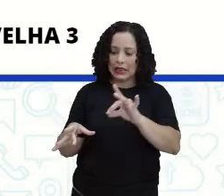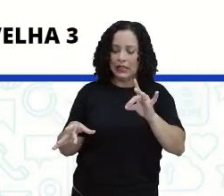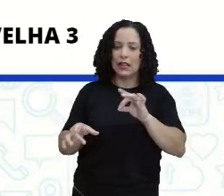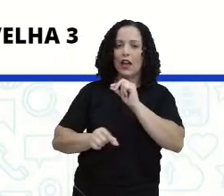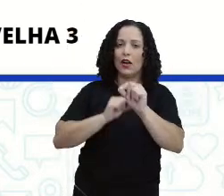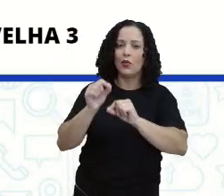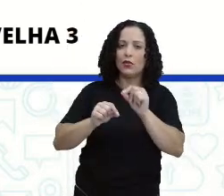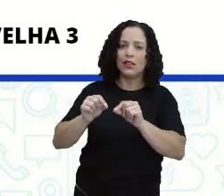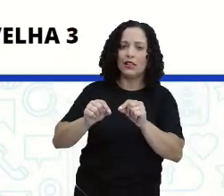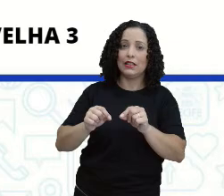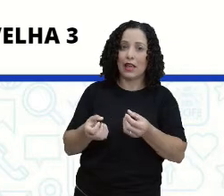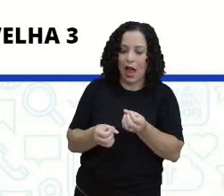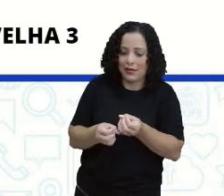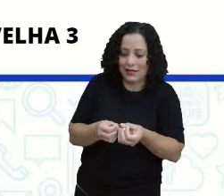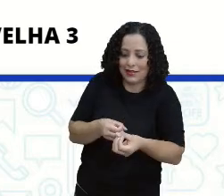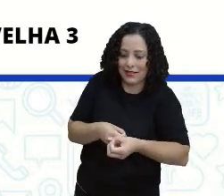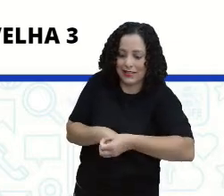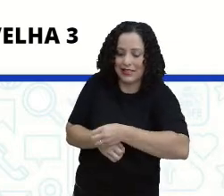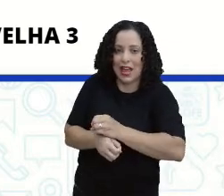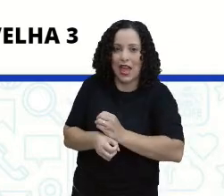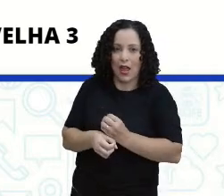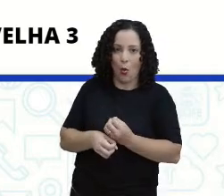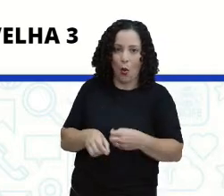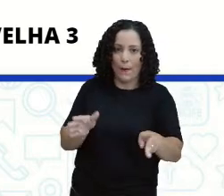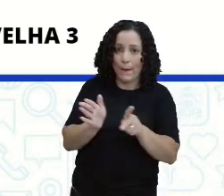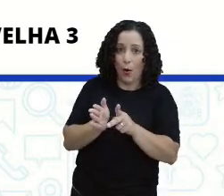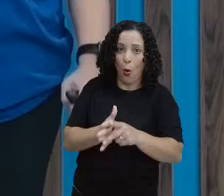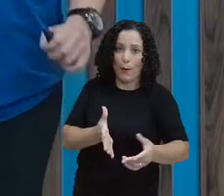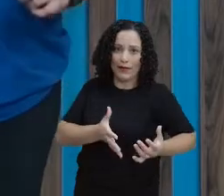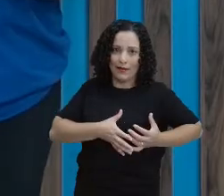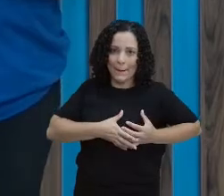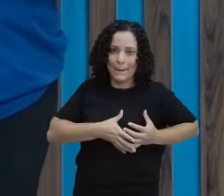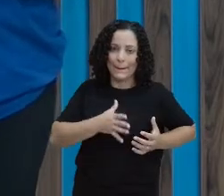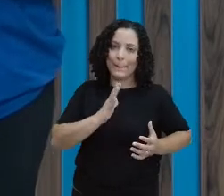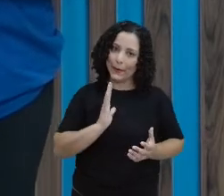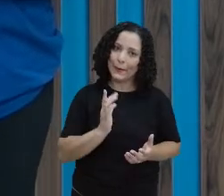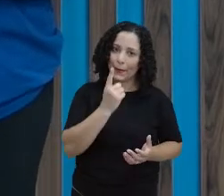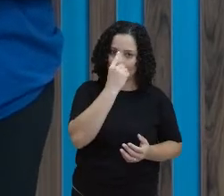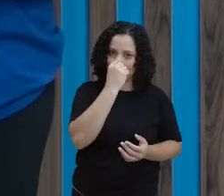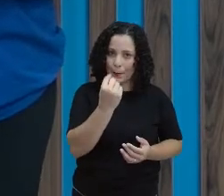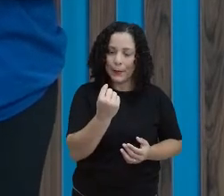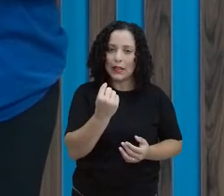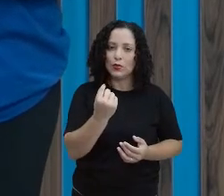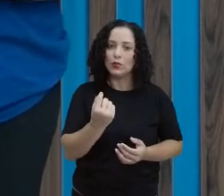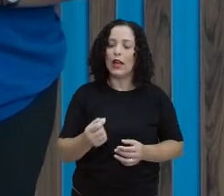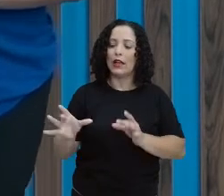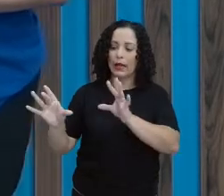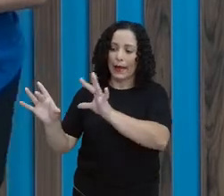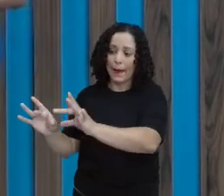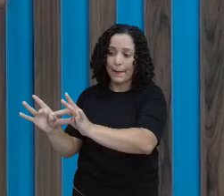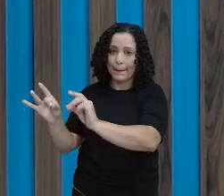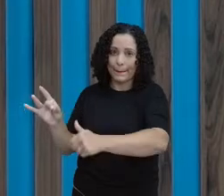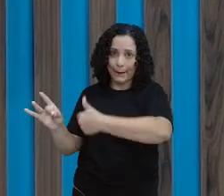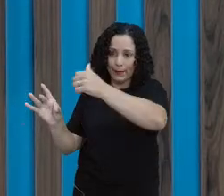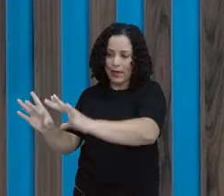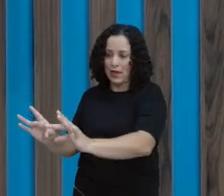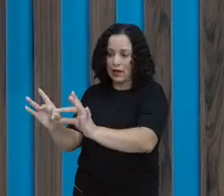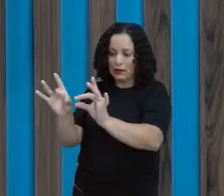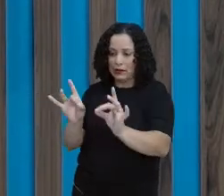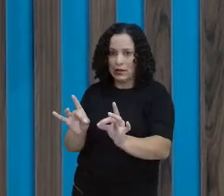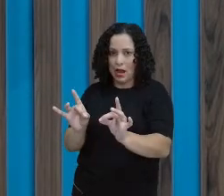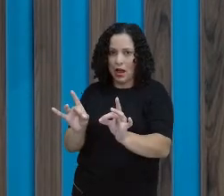núcleo, mas tem que usar a célula mamária dessa segunda ovelha, tá? Então, retira dessa segunda ovelha, né,